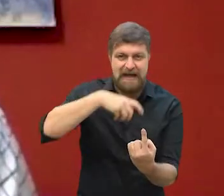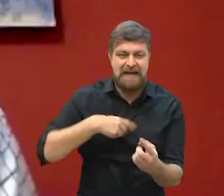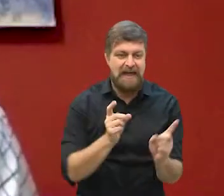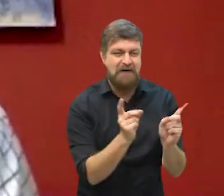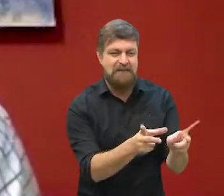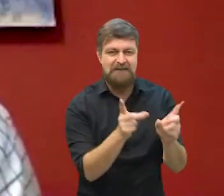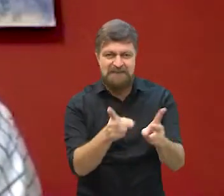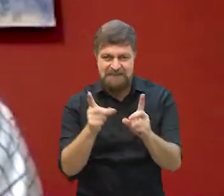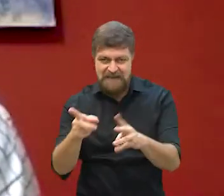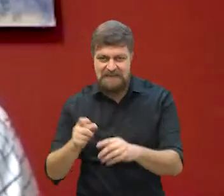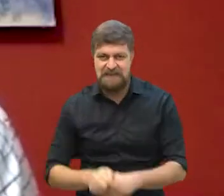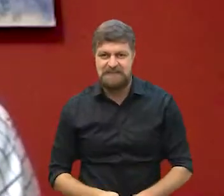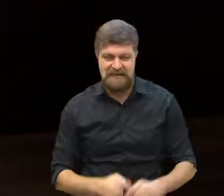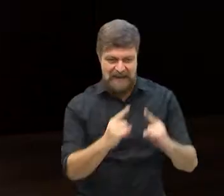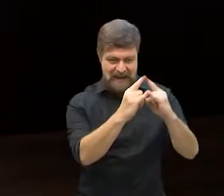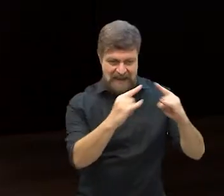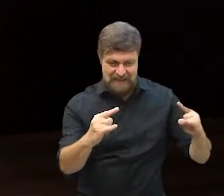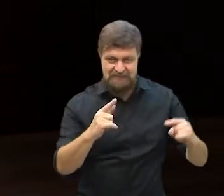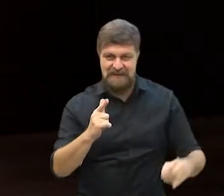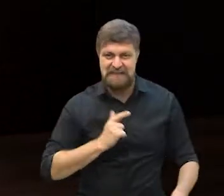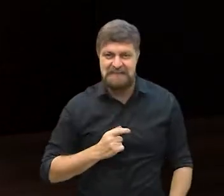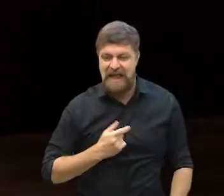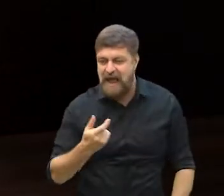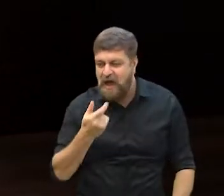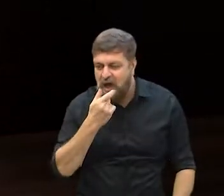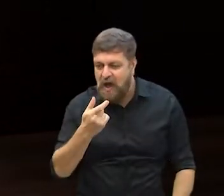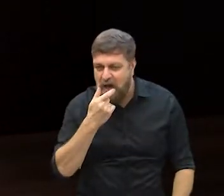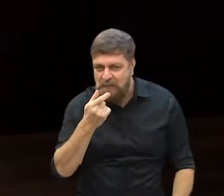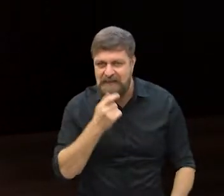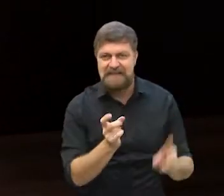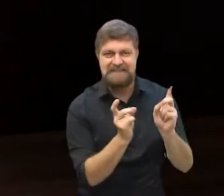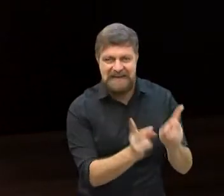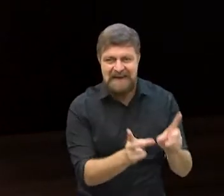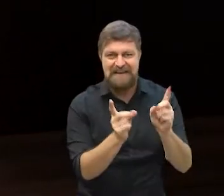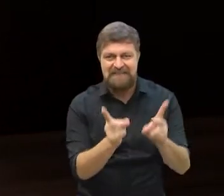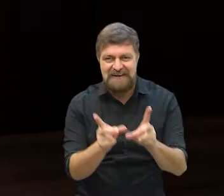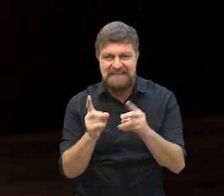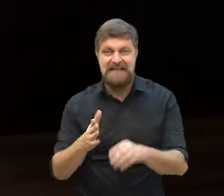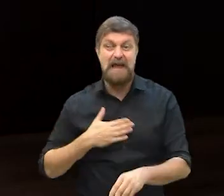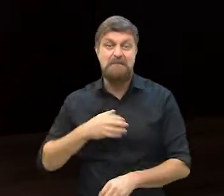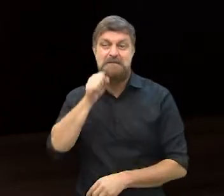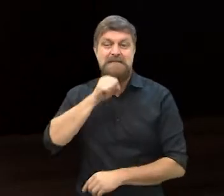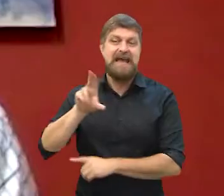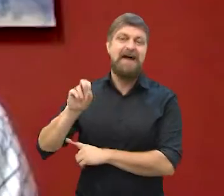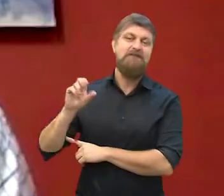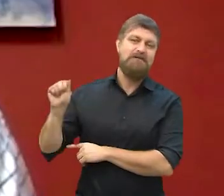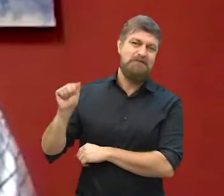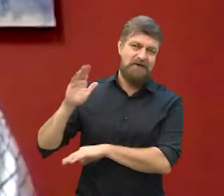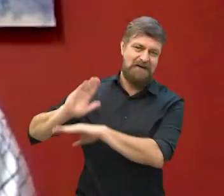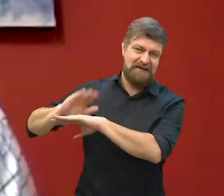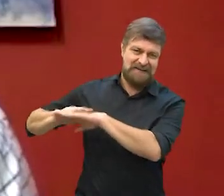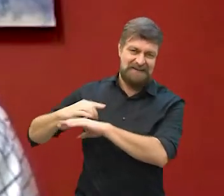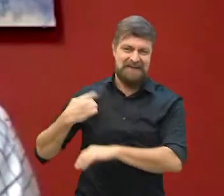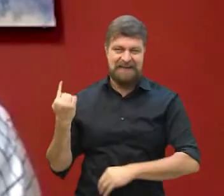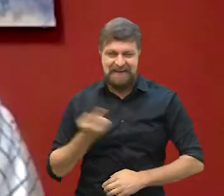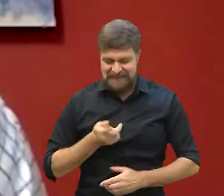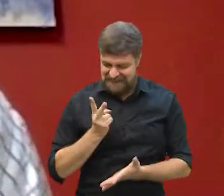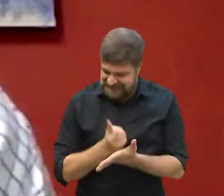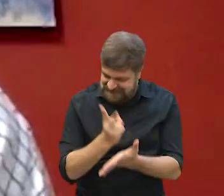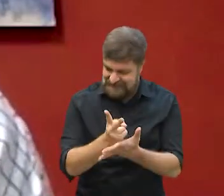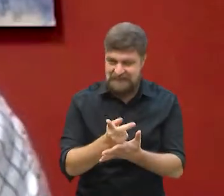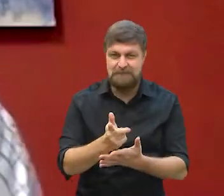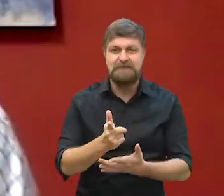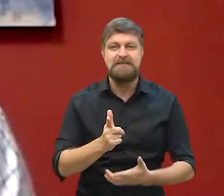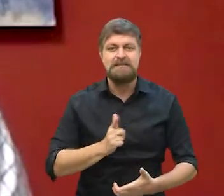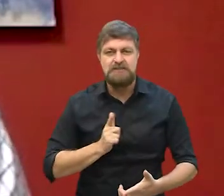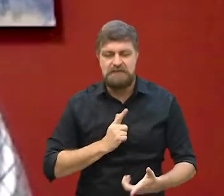eu ajudava meu avô na feira a vender umas bolachinhas que ele fazia, que ela fazia, enfim. Então, eu sempre